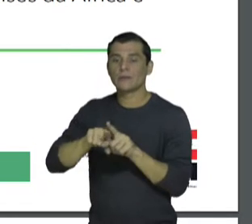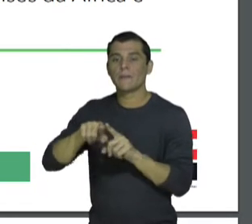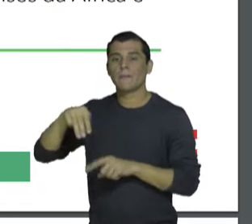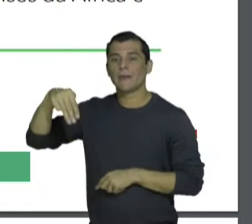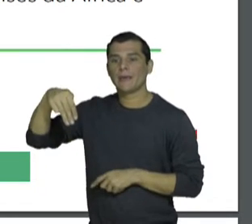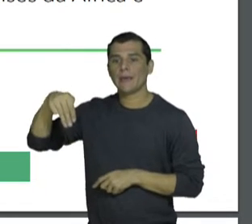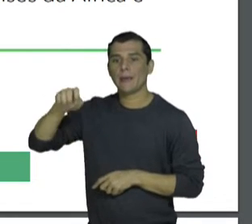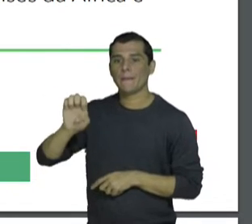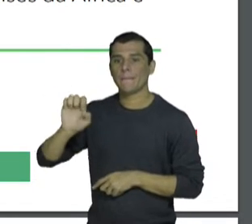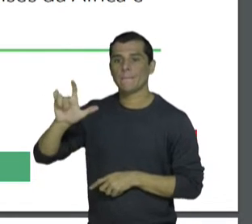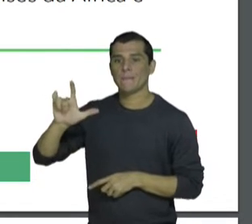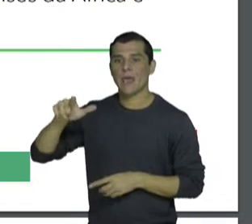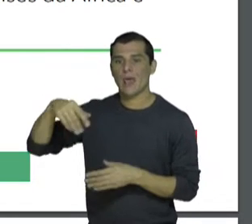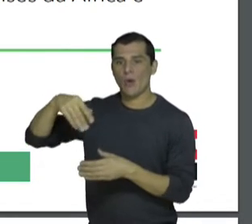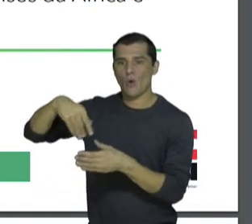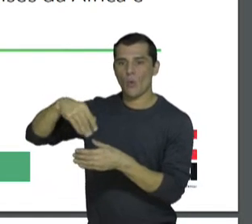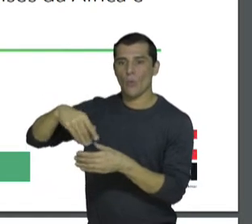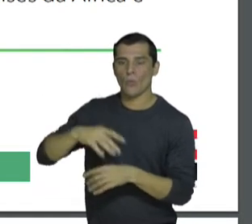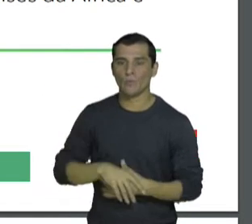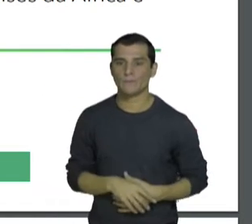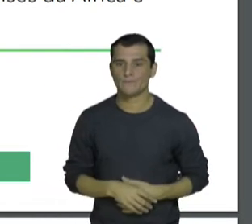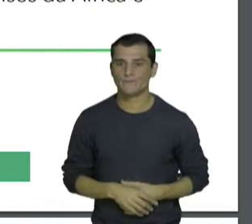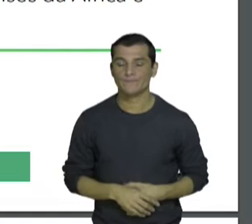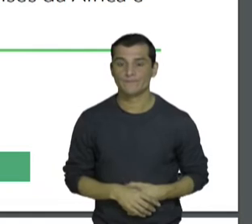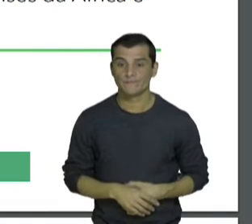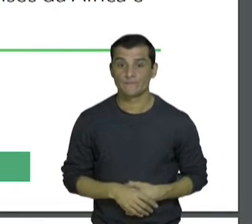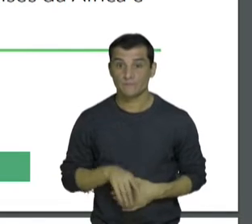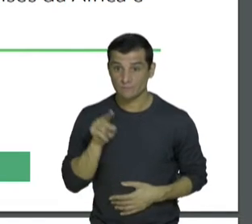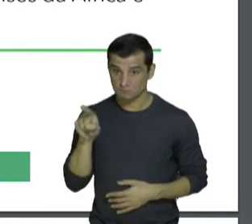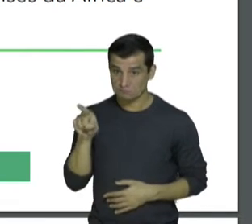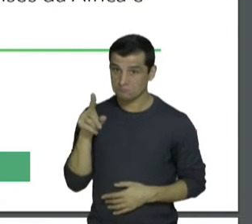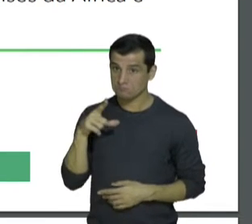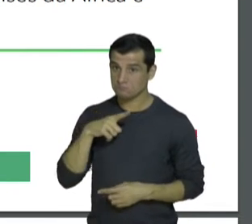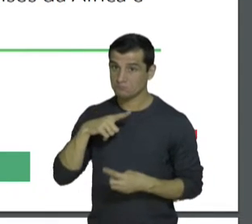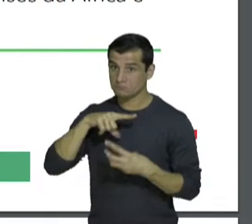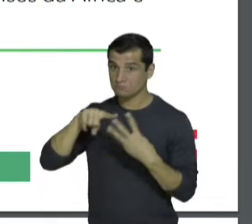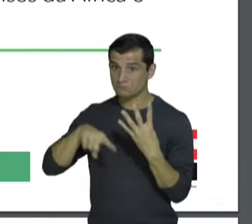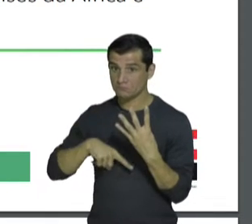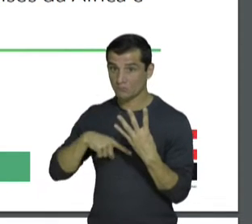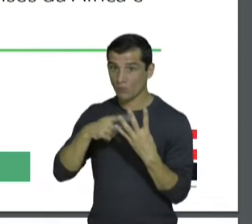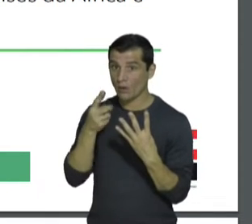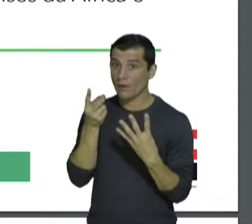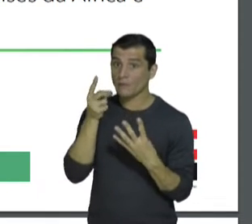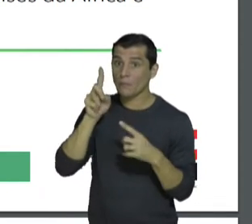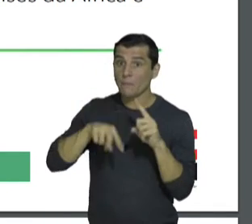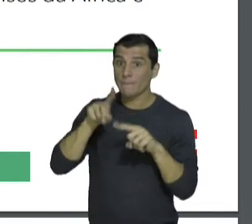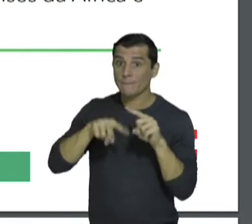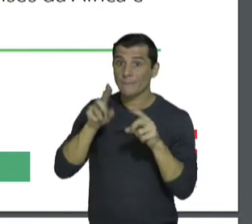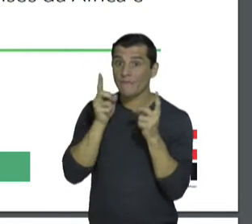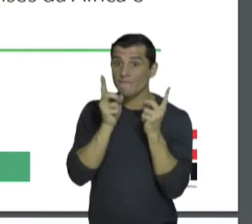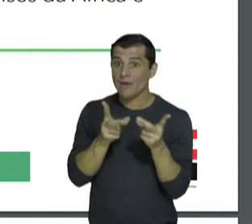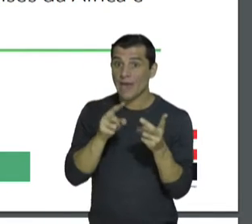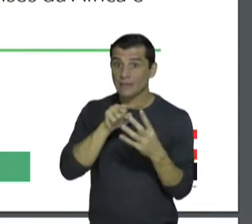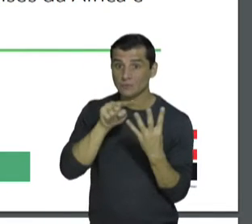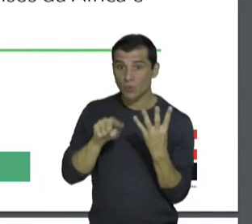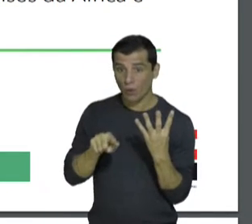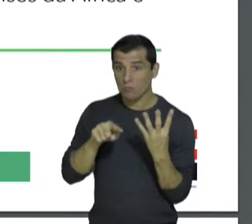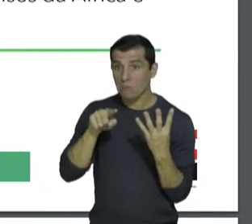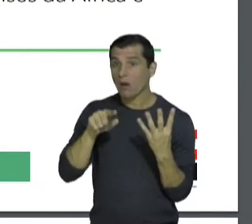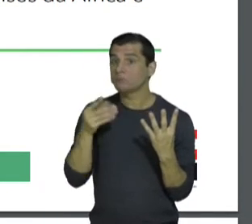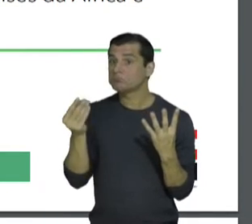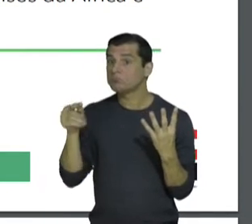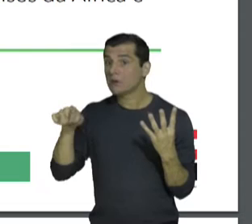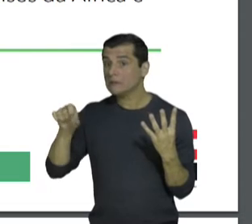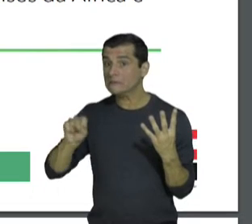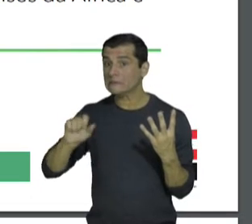isso e entrarmos nesse mercado dado que um outro